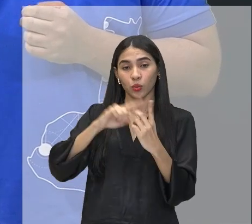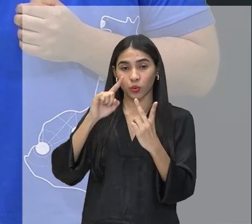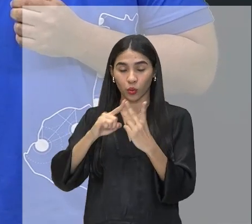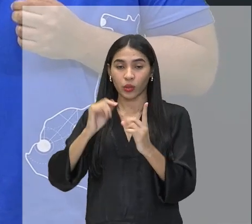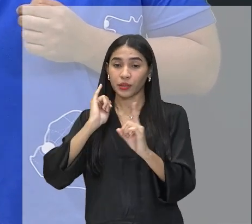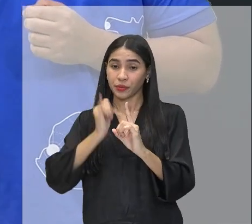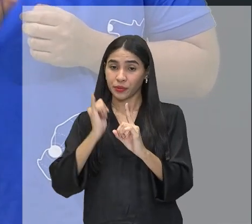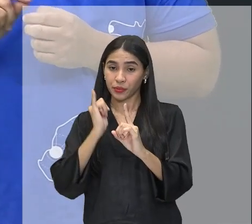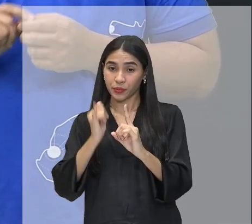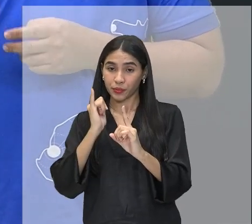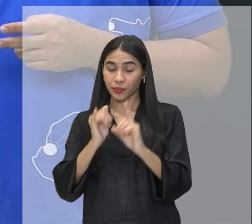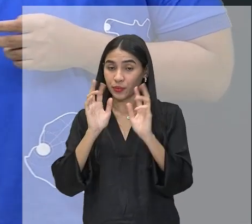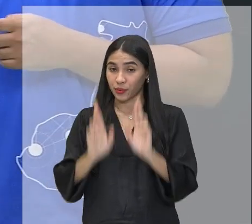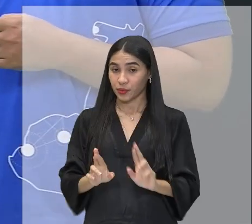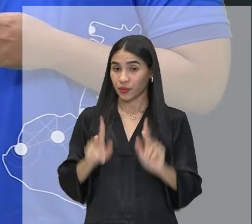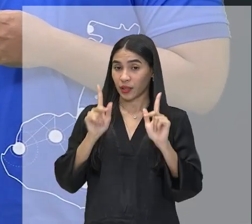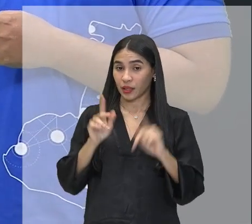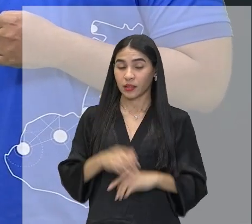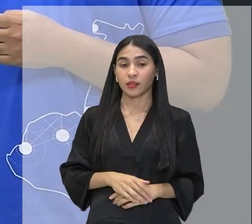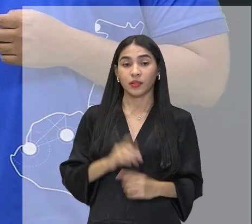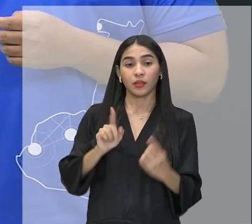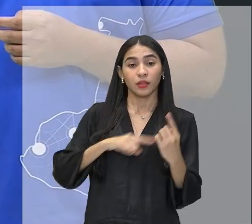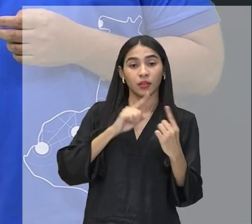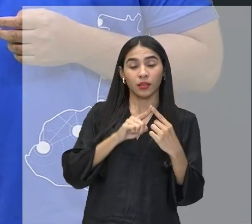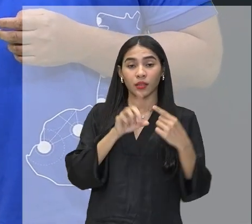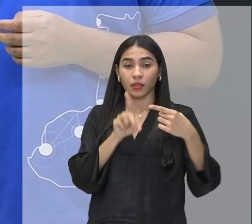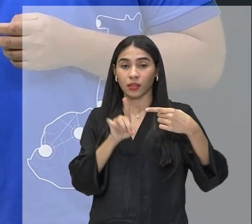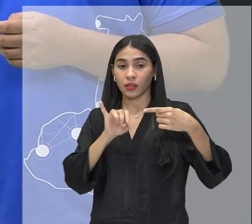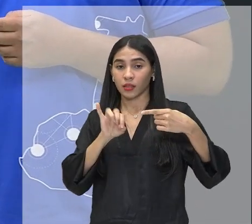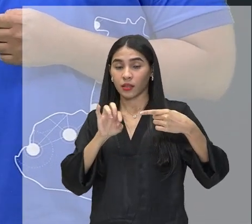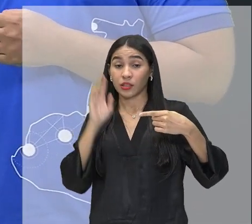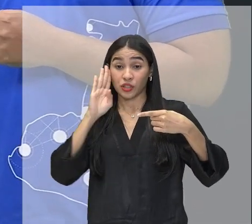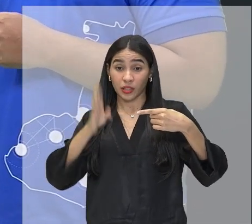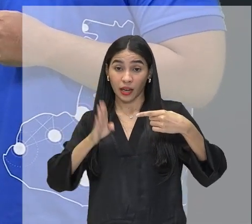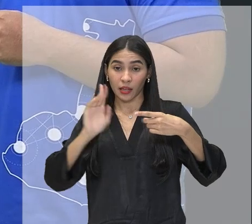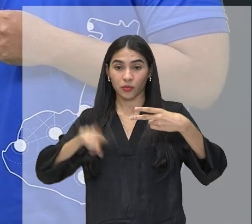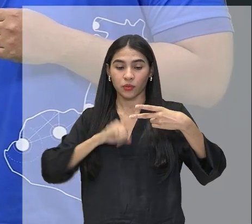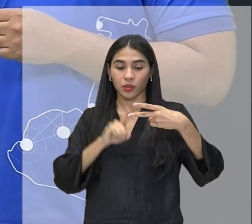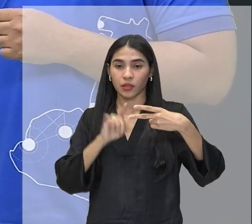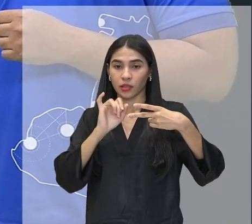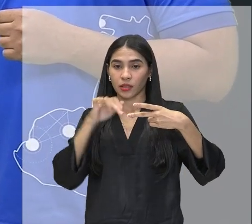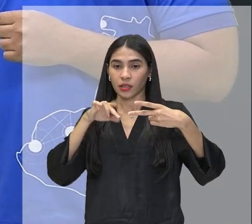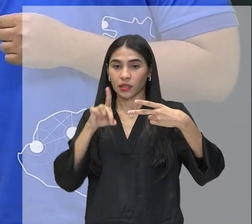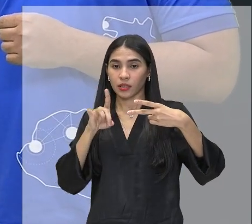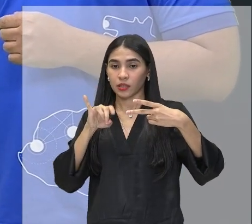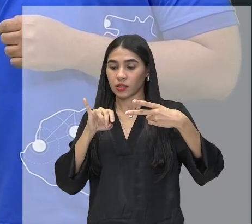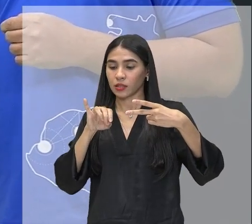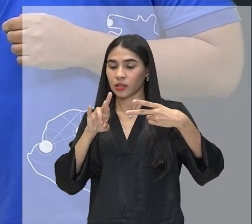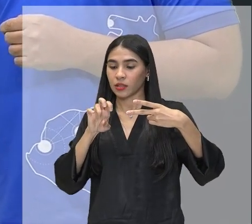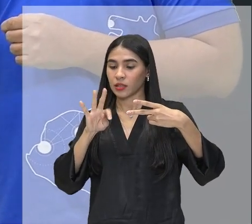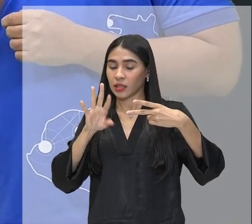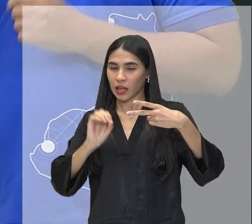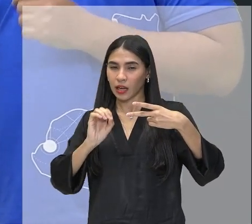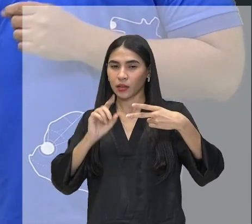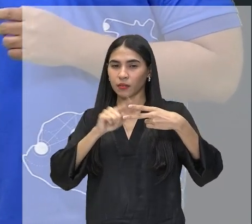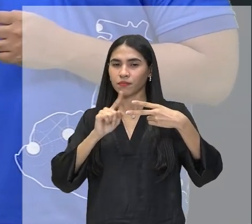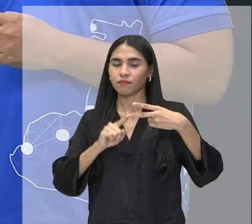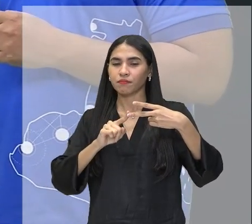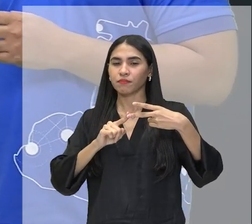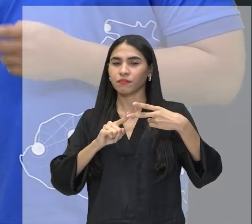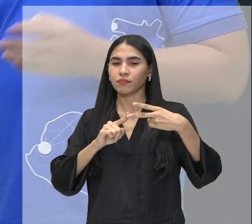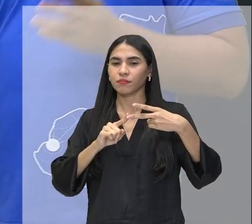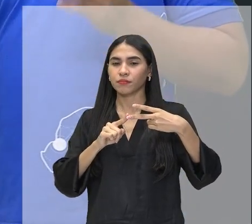de discursos diferentes. O discurso direto e o discurso indireto. Vamos compreender